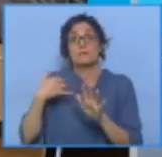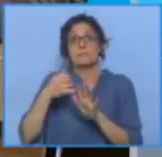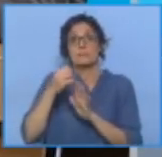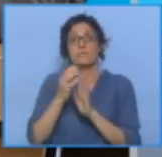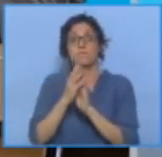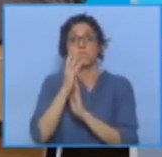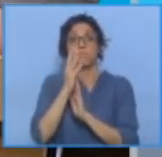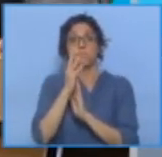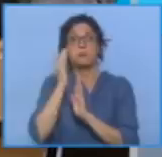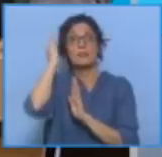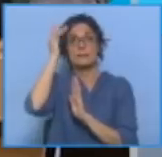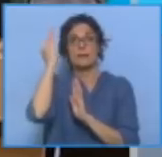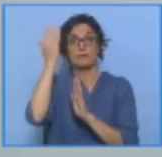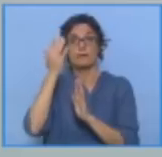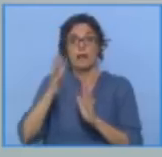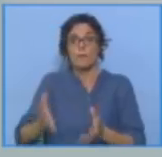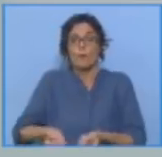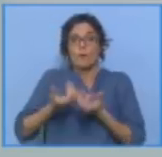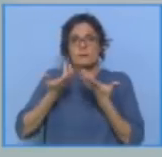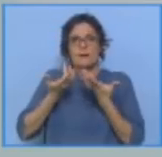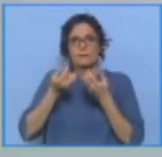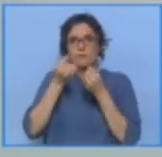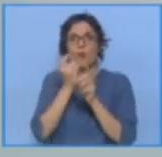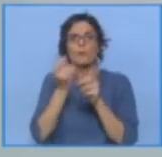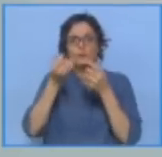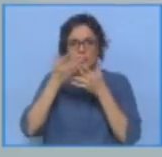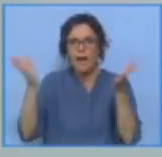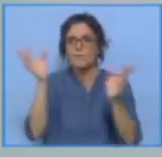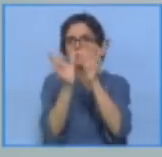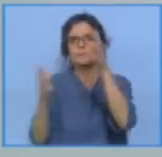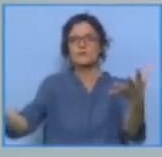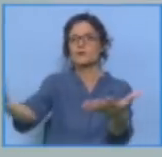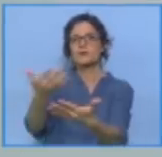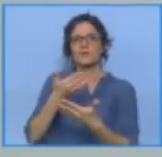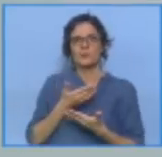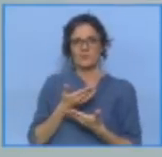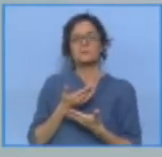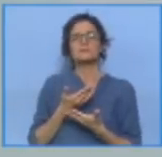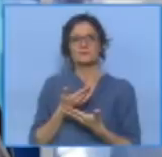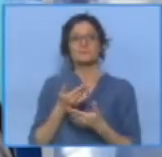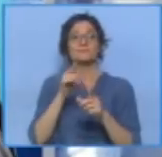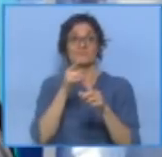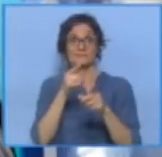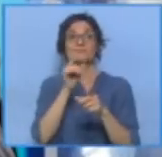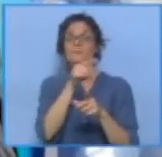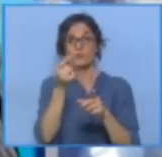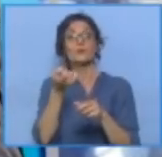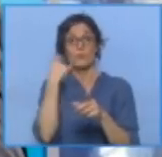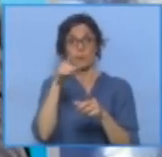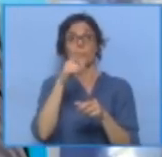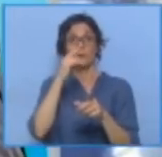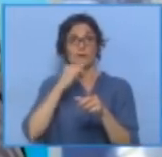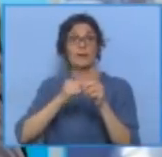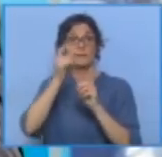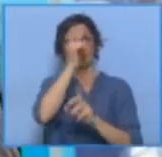não é? percebendo o que vem depois. O Henrique há bocado também estava a falar naquela expressão de quase uma premonição, não é, que o profeta fazia do que